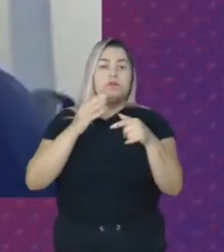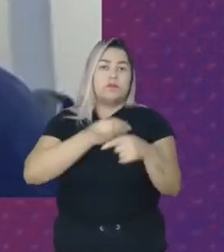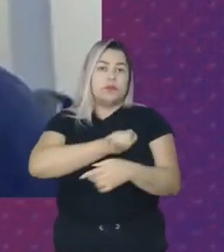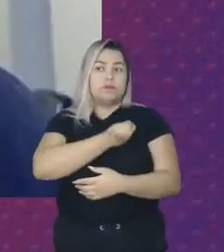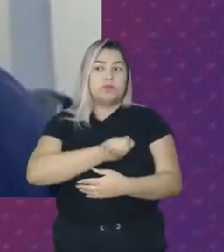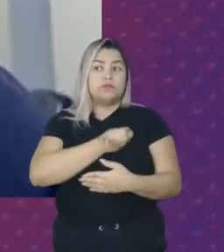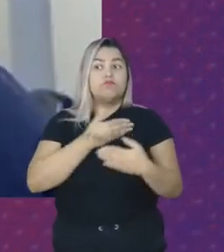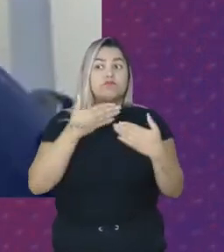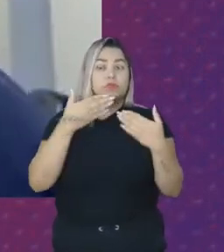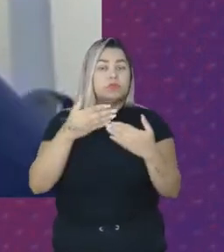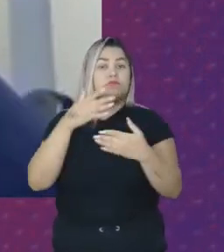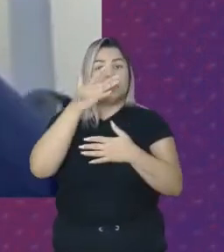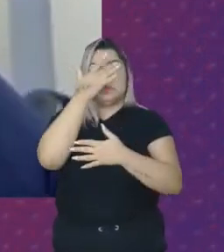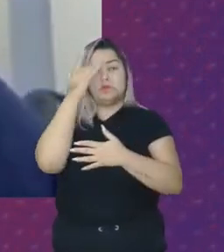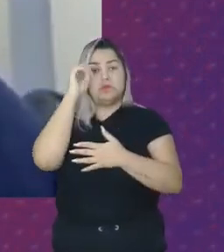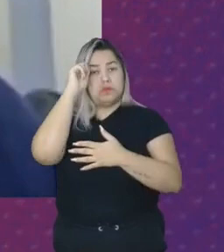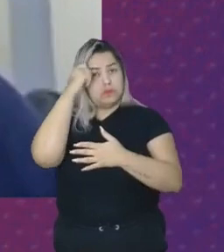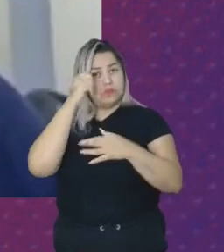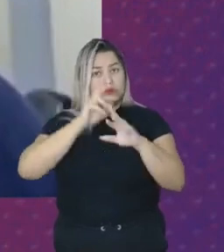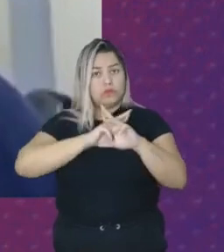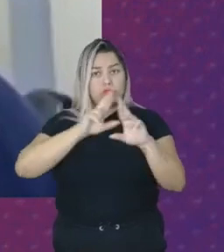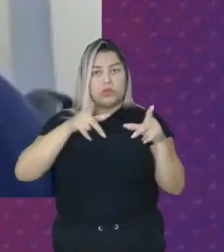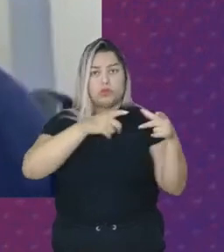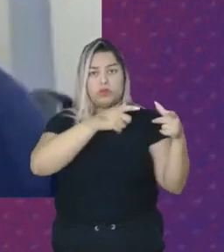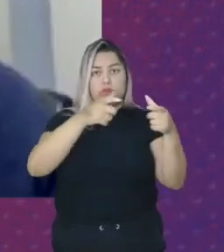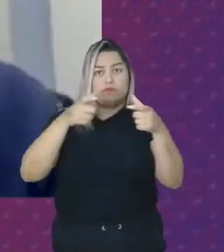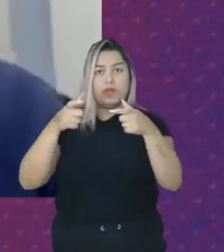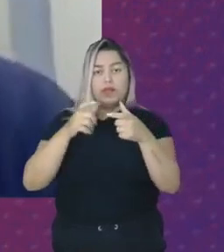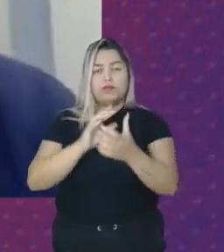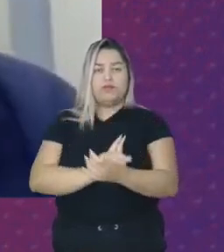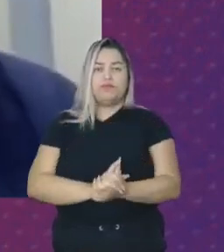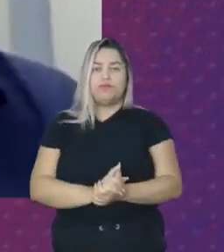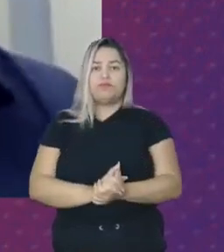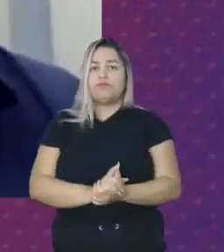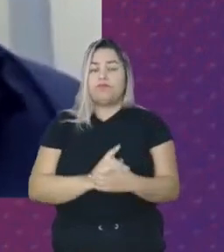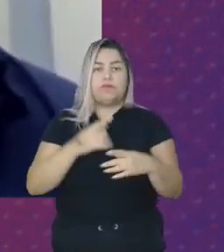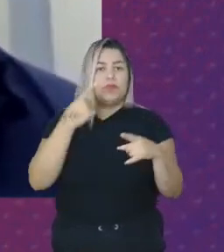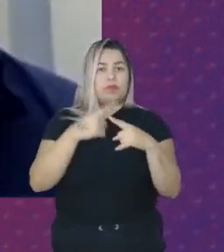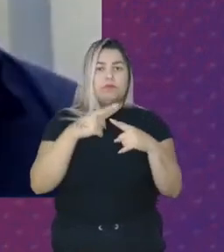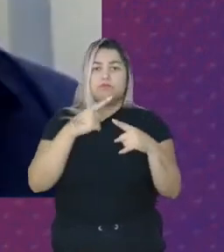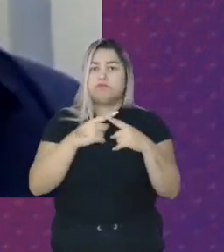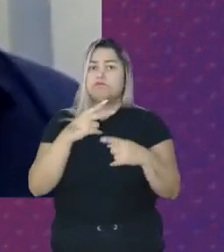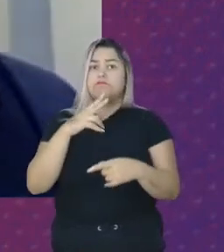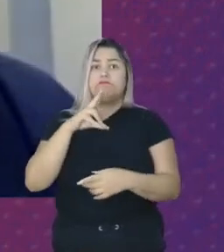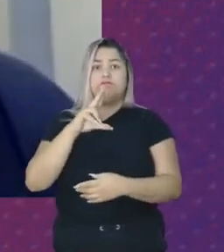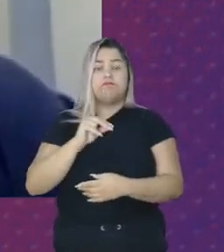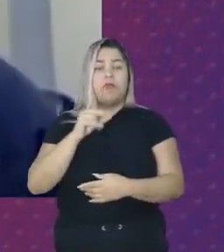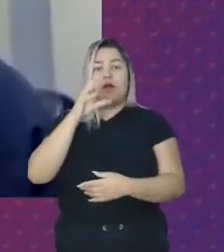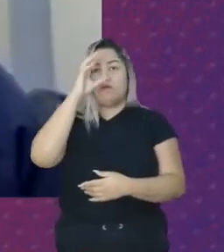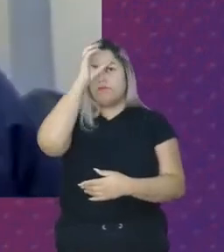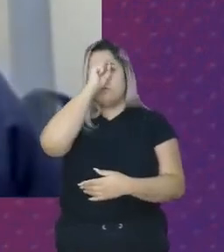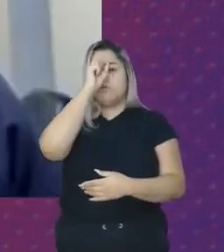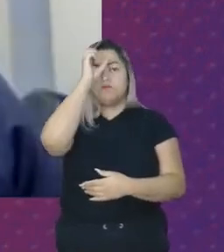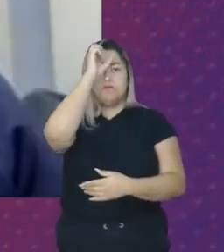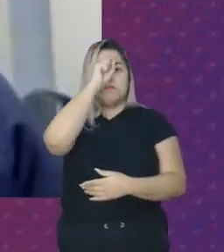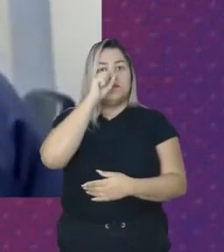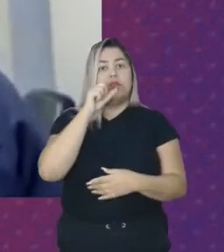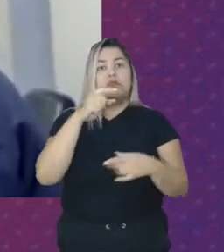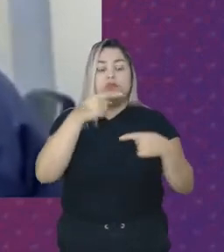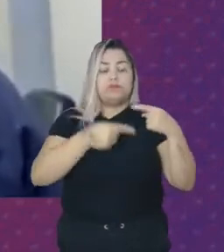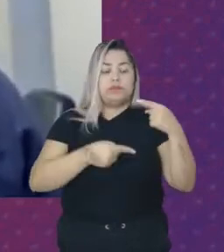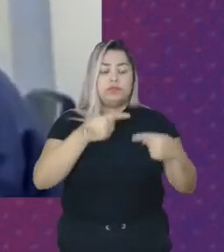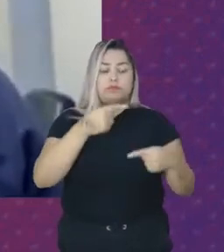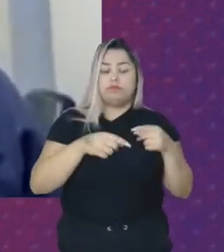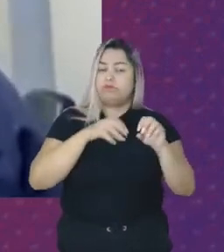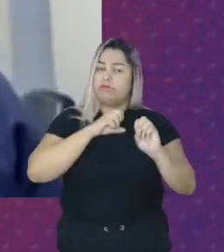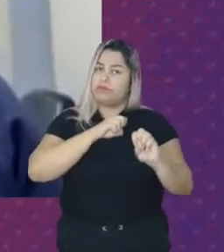de pessoas negras em diferentes espaços. Porque isso nós não aprendemos. Nós tivemos alijados da política,